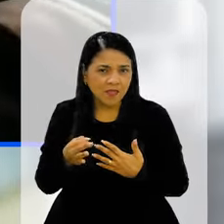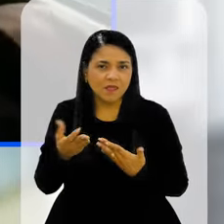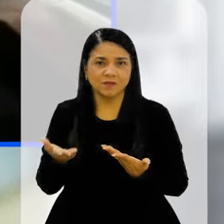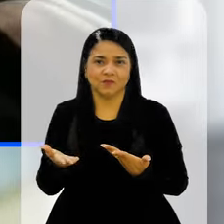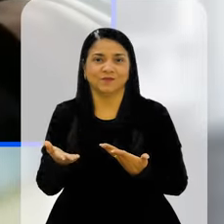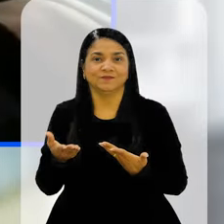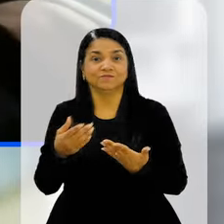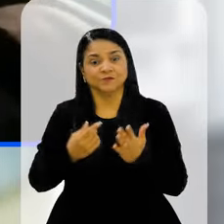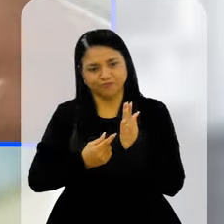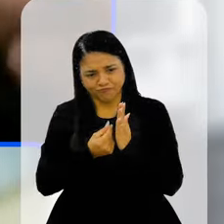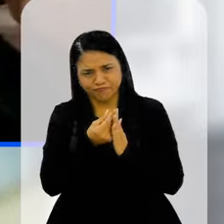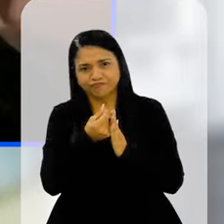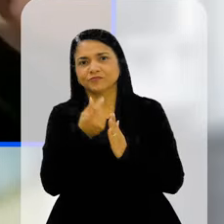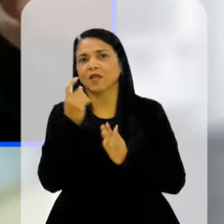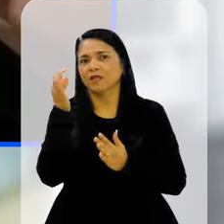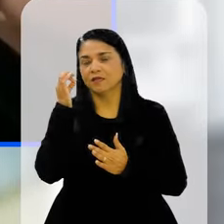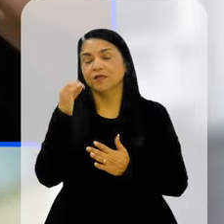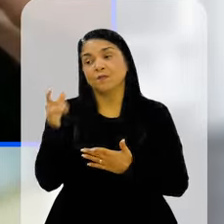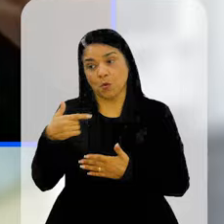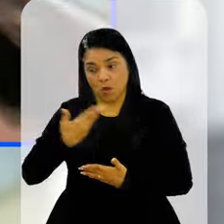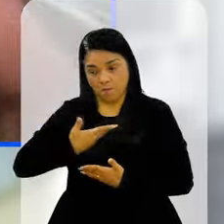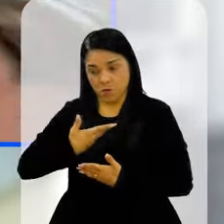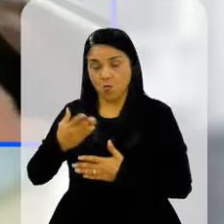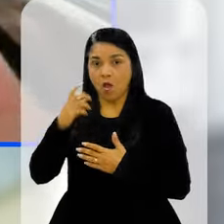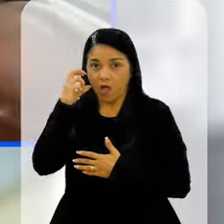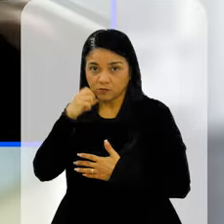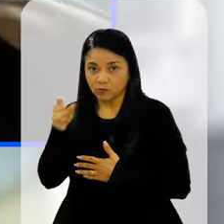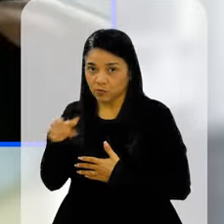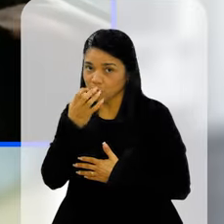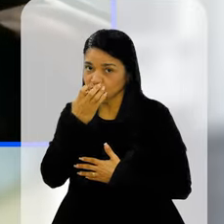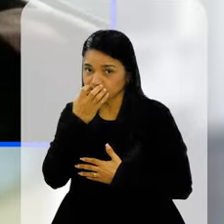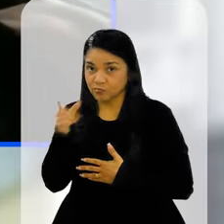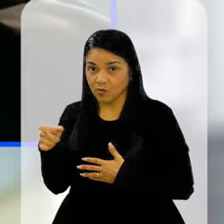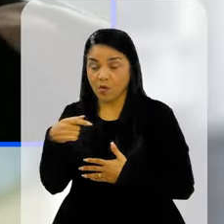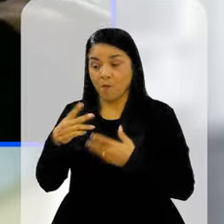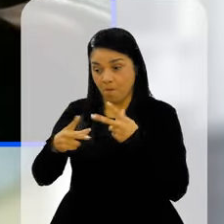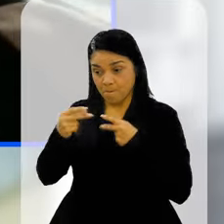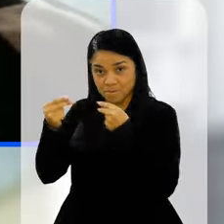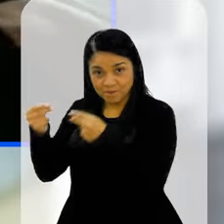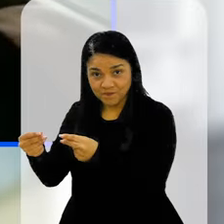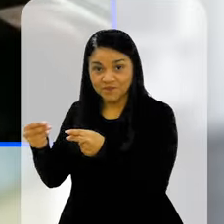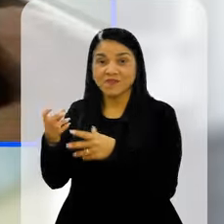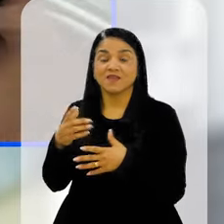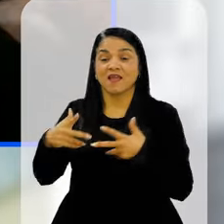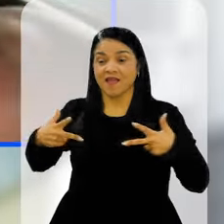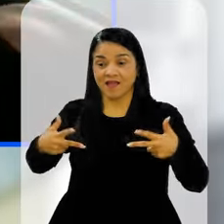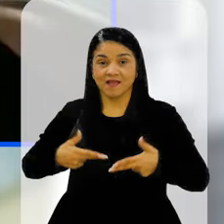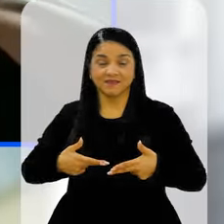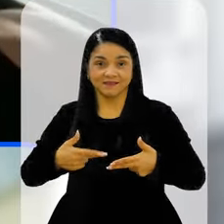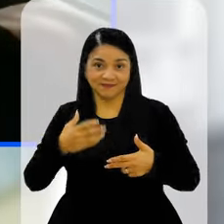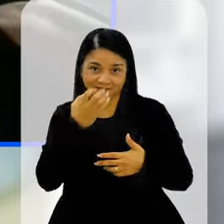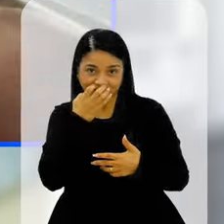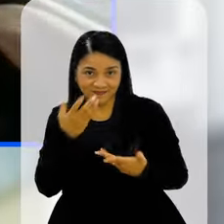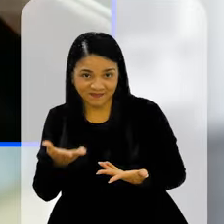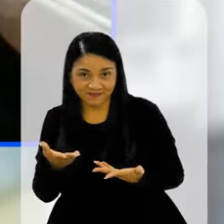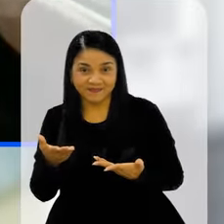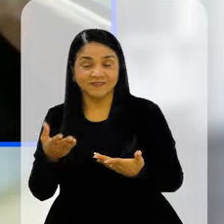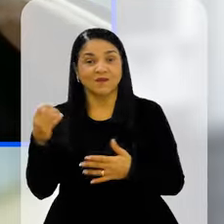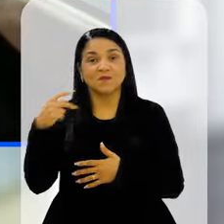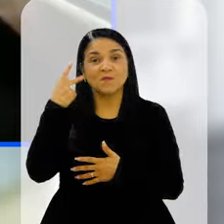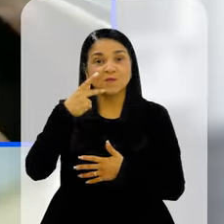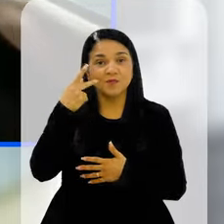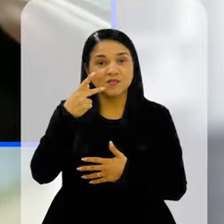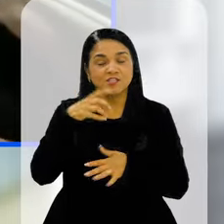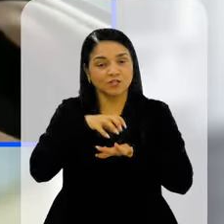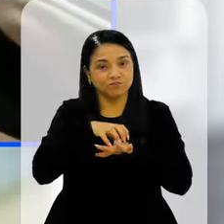eu entendo sobre o faz-me-rir, né? Tanto é que um amigo nosso adotou e eu falei, ó, o meu presente para você vai ser a castração da